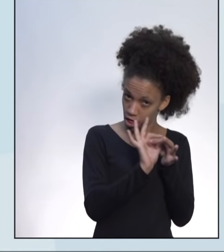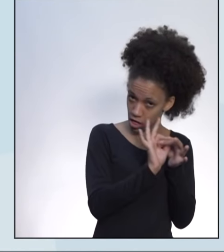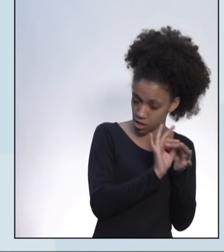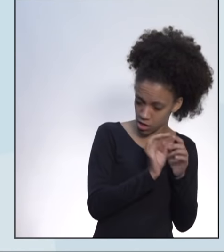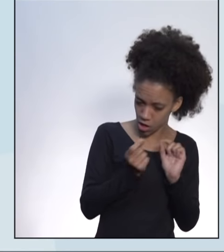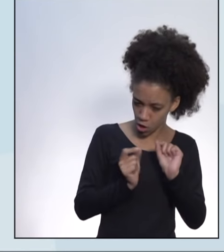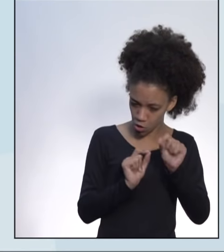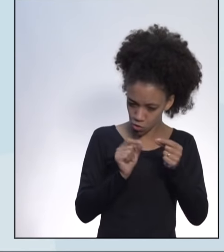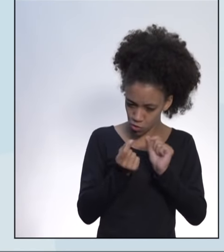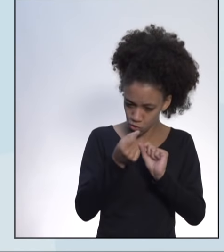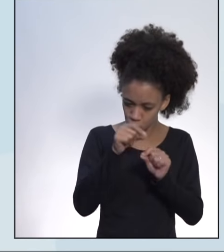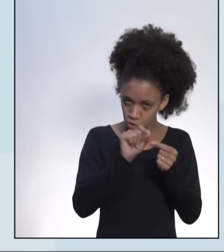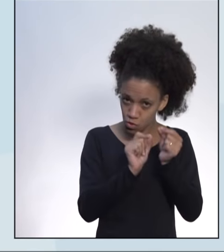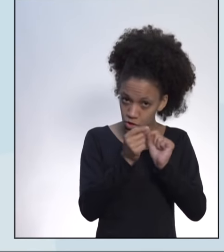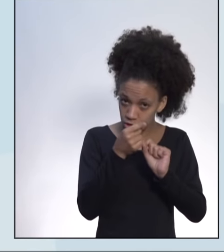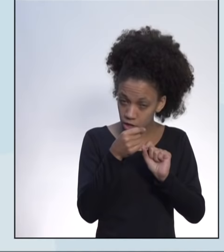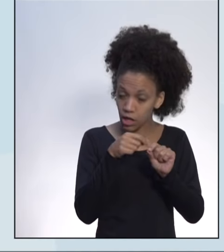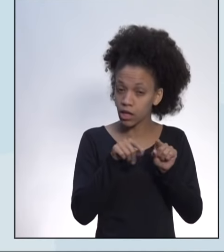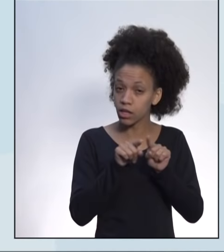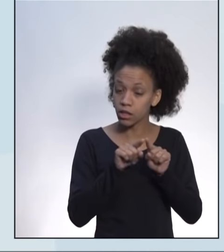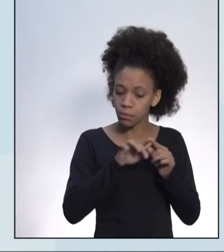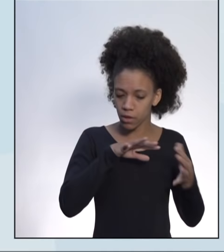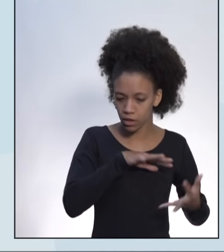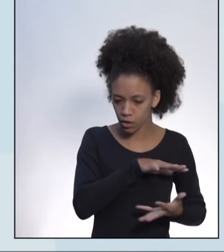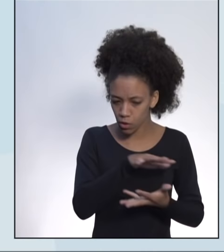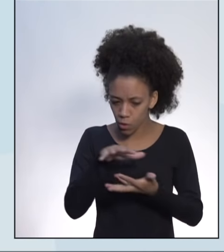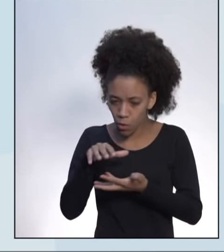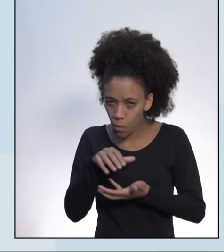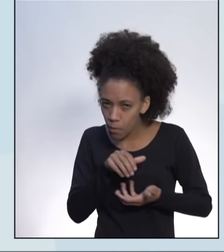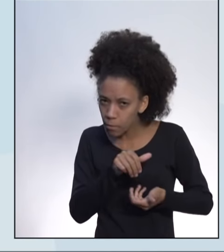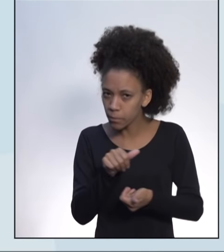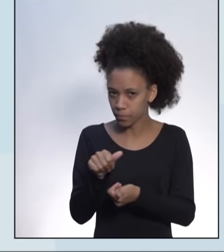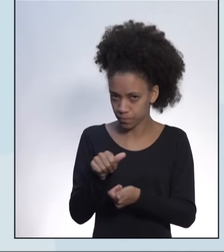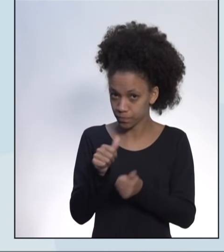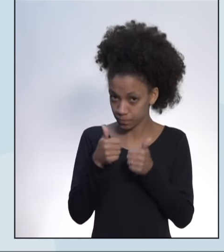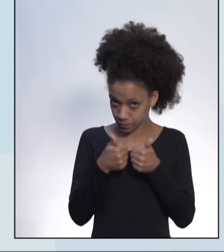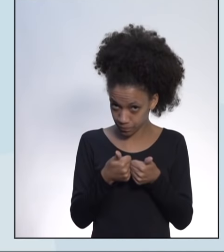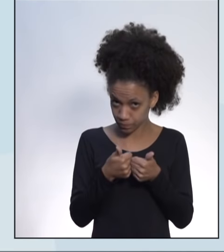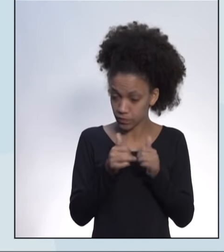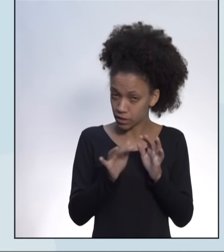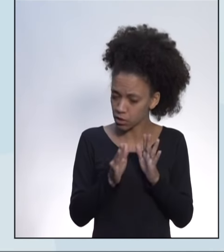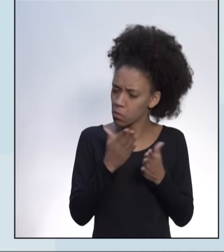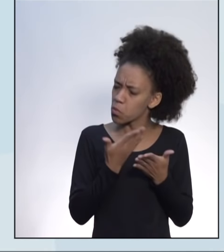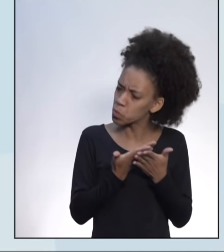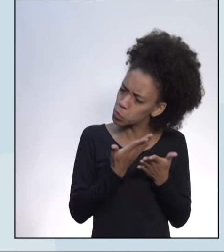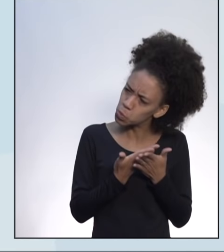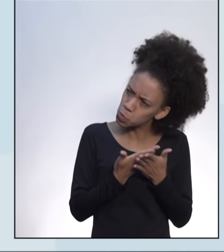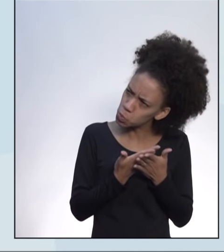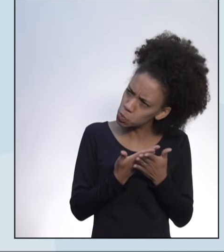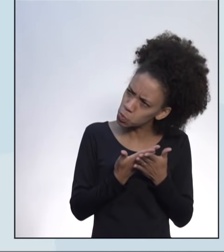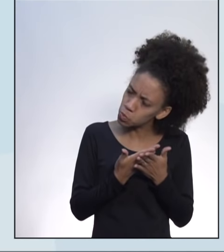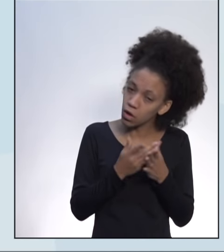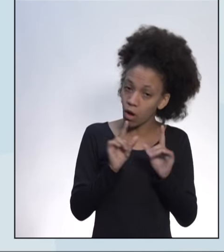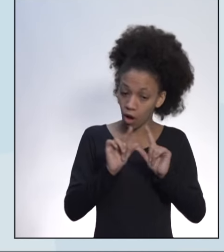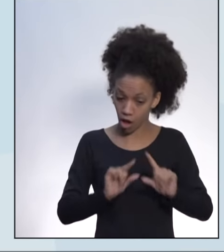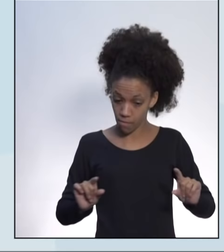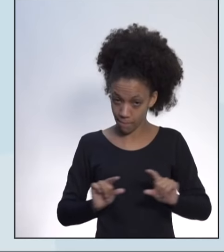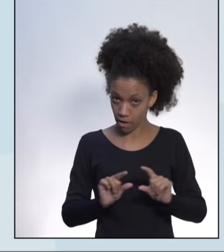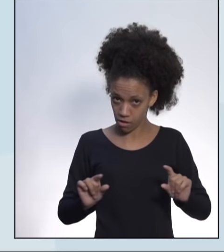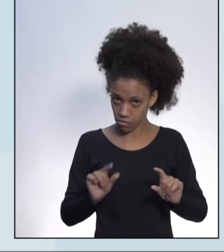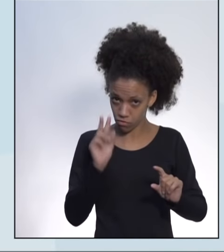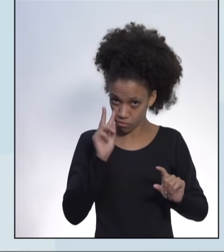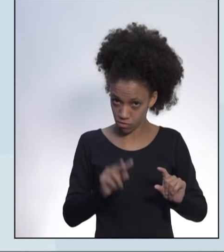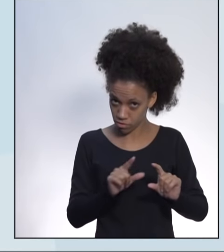os organismos eo meio ambiente bom então eu estudo olha o item embaixo